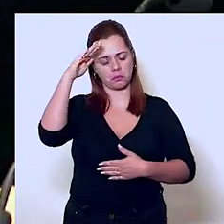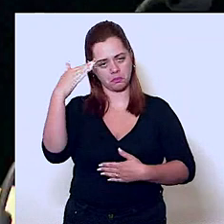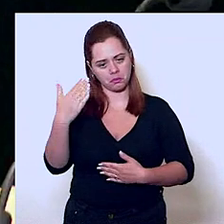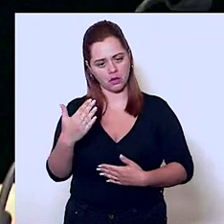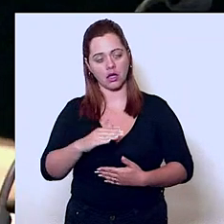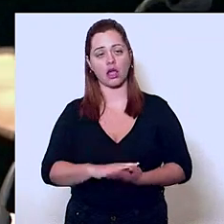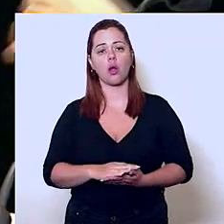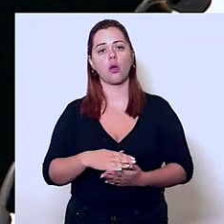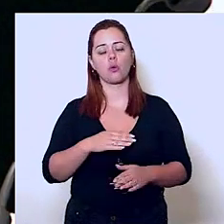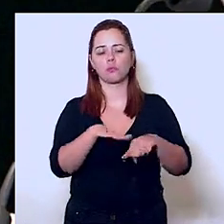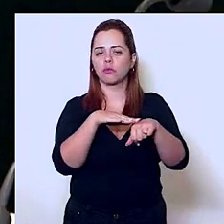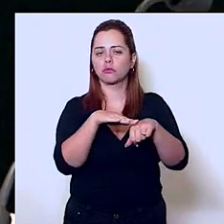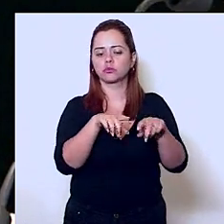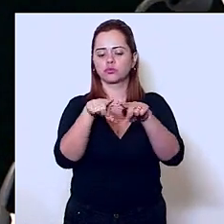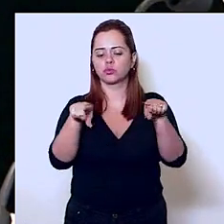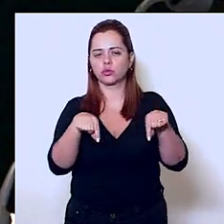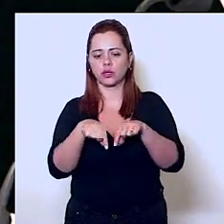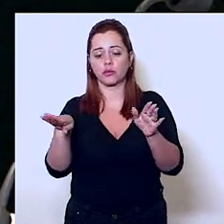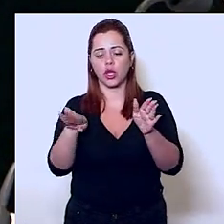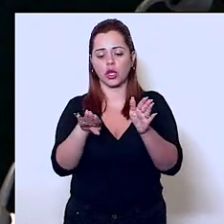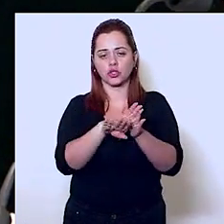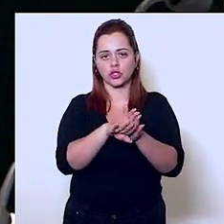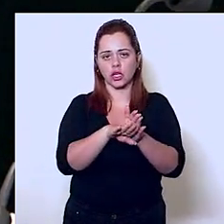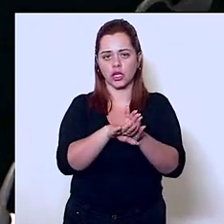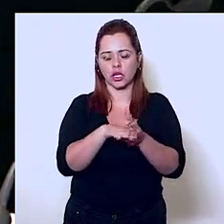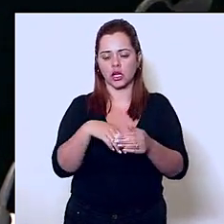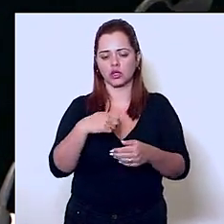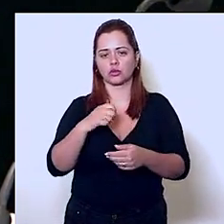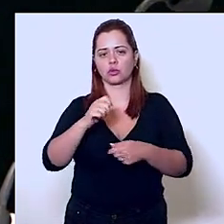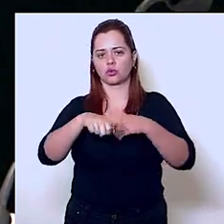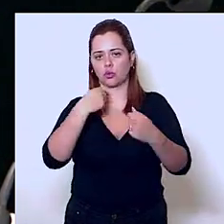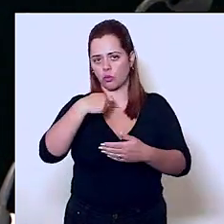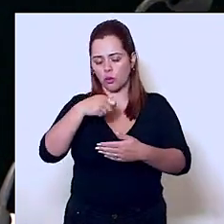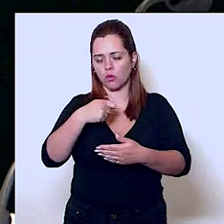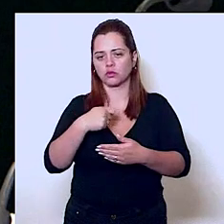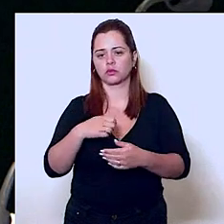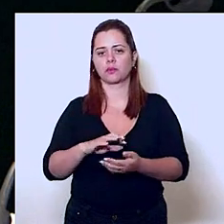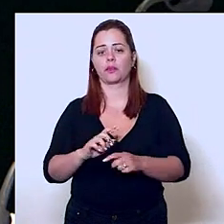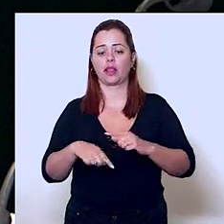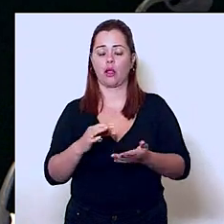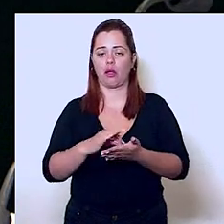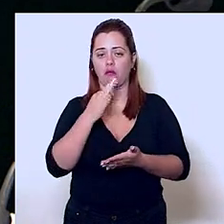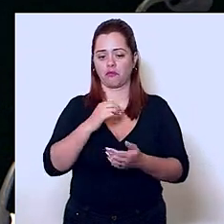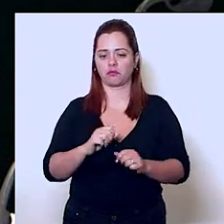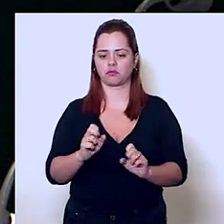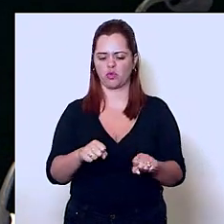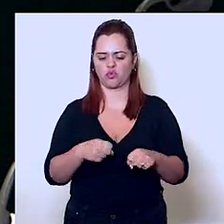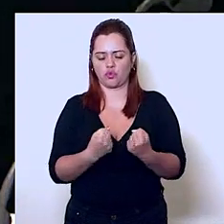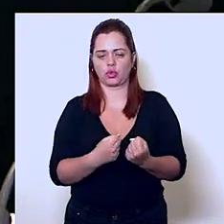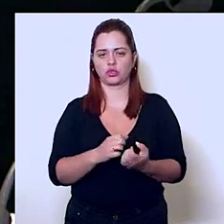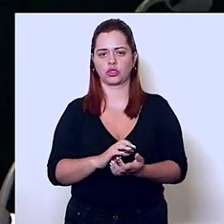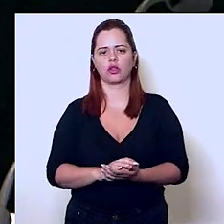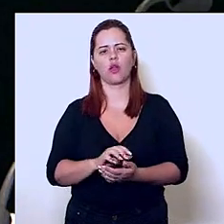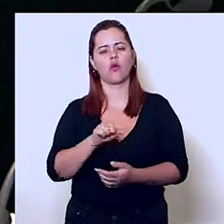sala. Foi chegando ao horário do almoço, aquele café muito forte que se toma no Oriente Médio, o Arafat falou, vocês não querem almoçar?